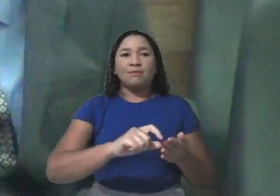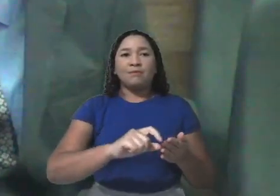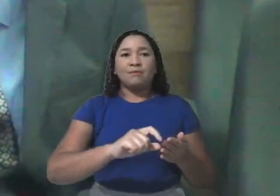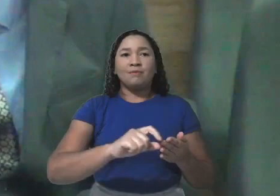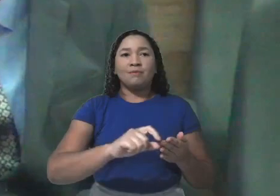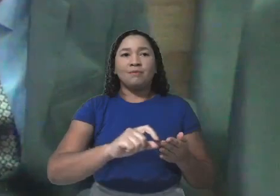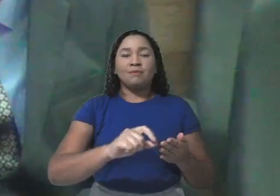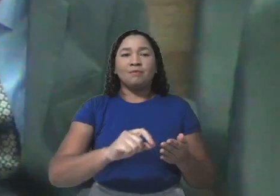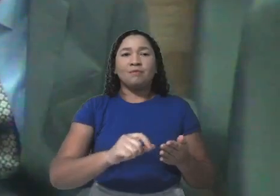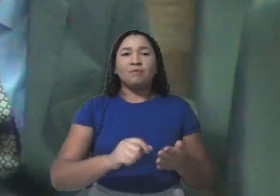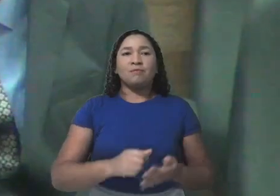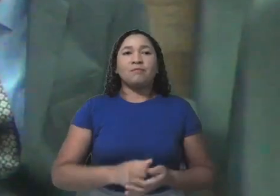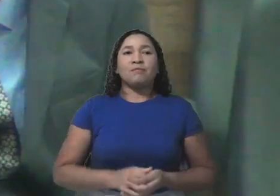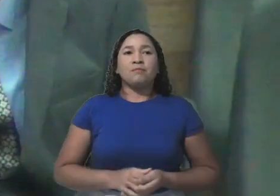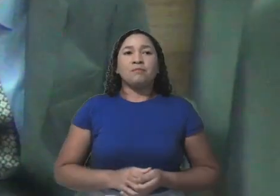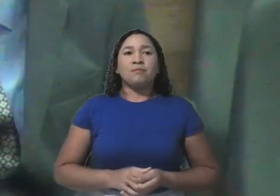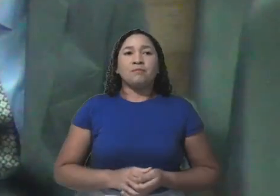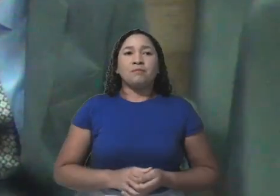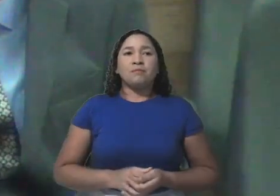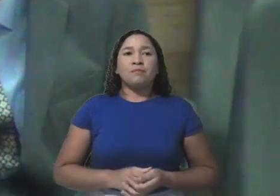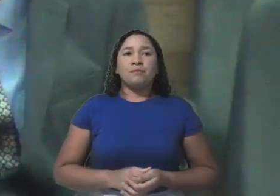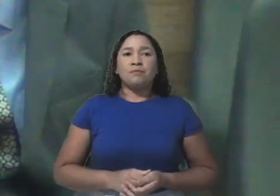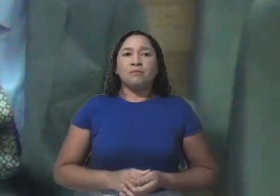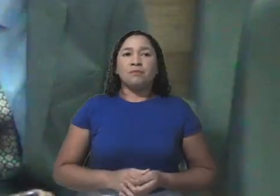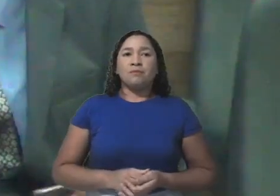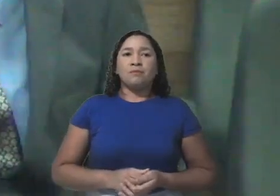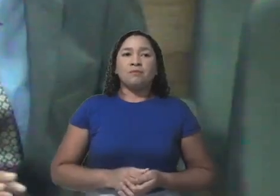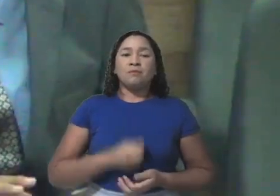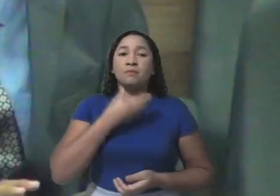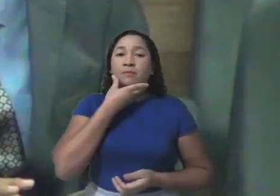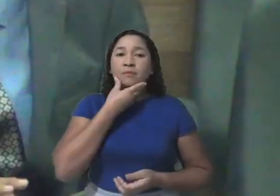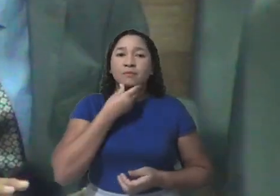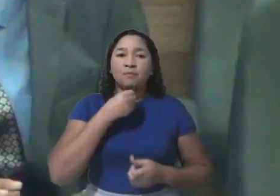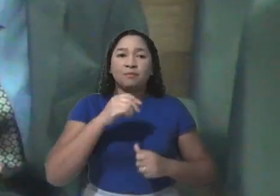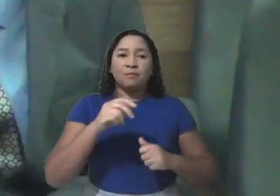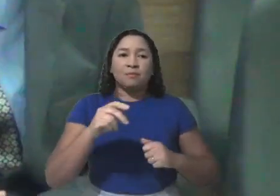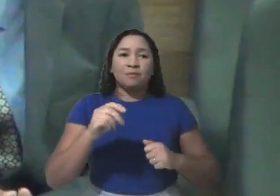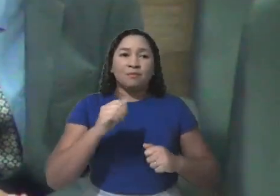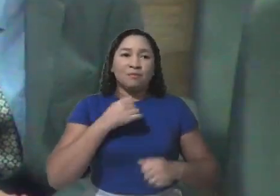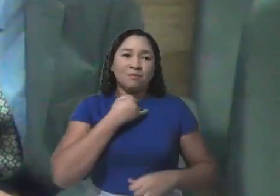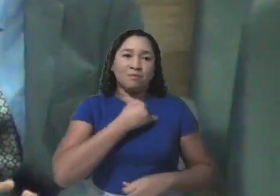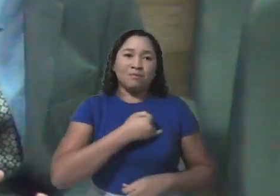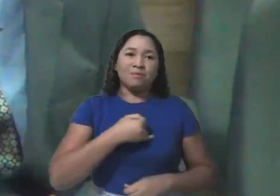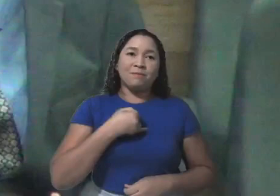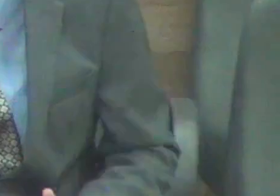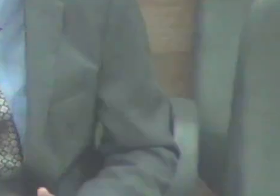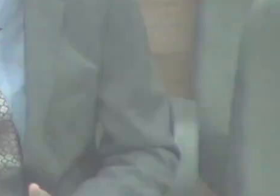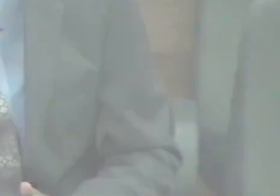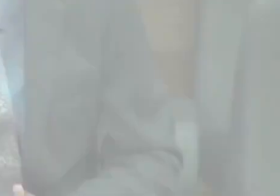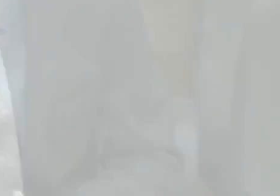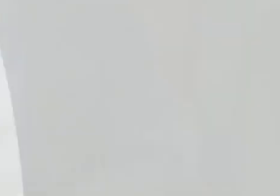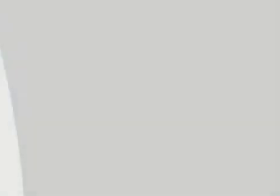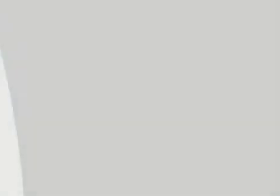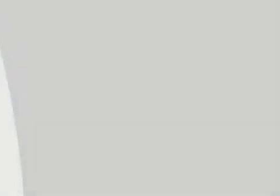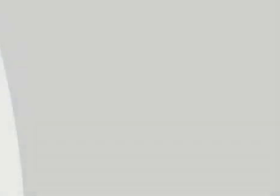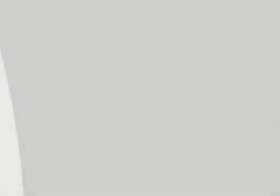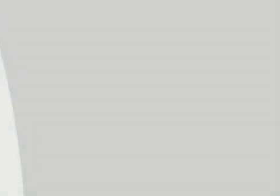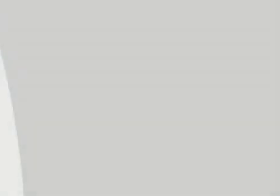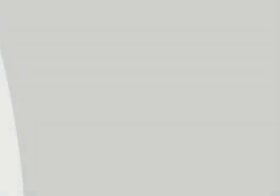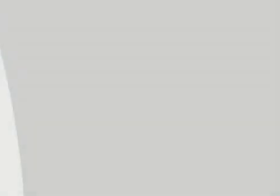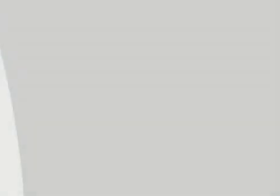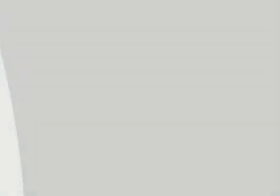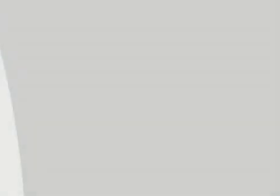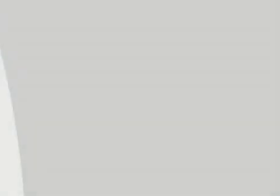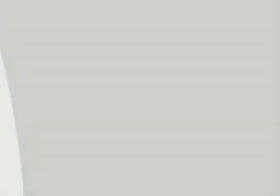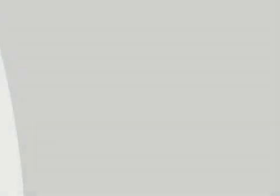João enfrentava um grupo chamado gnosticistas. Por gentileza. Filhinhos, é já a última